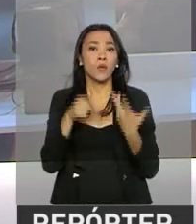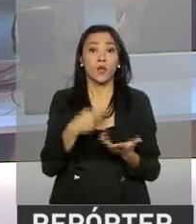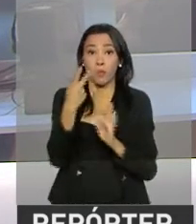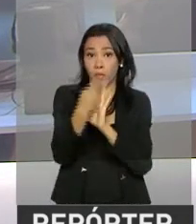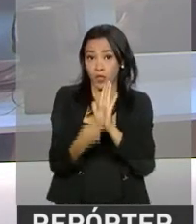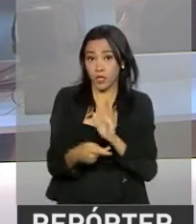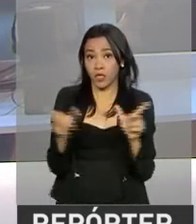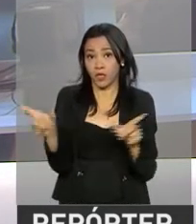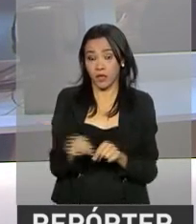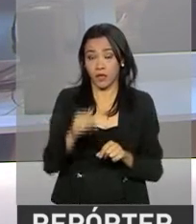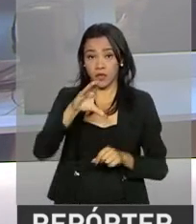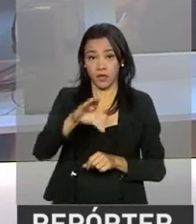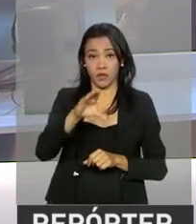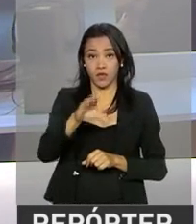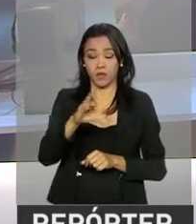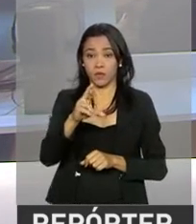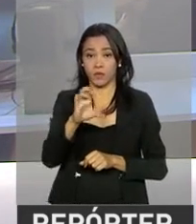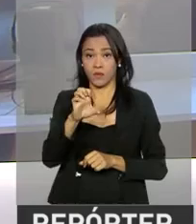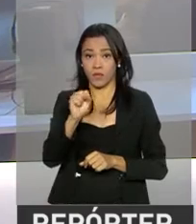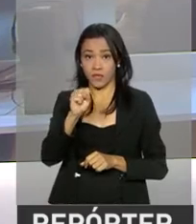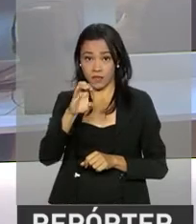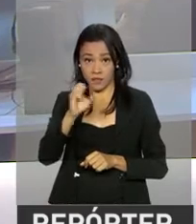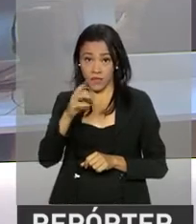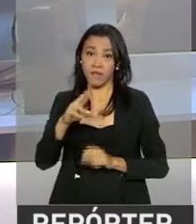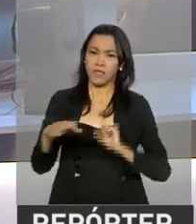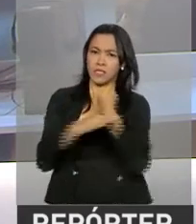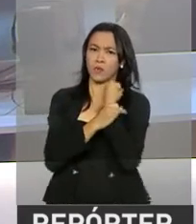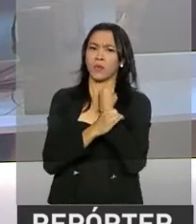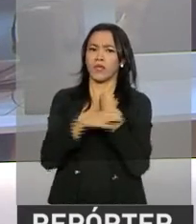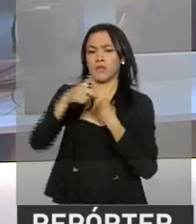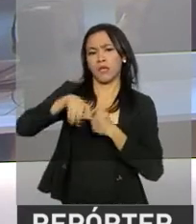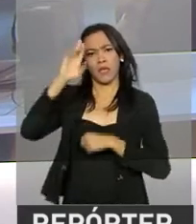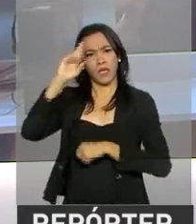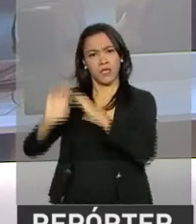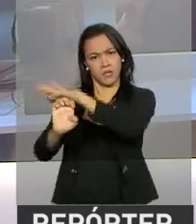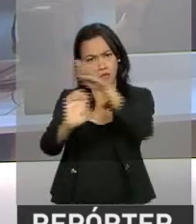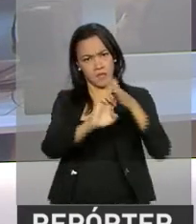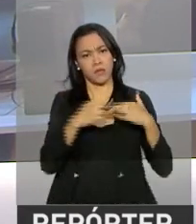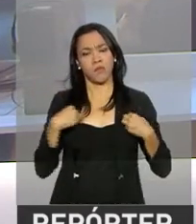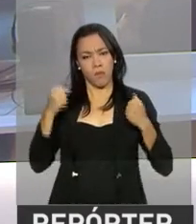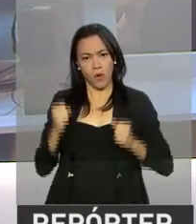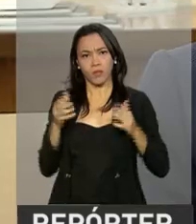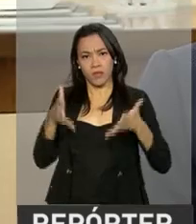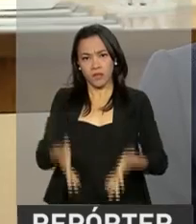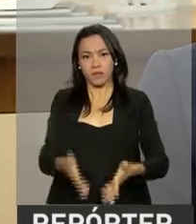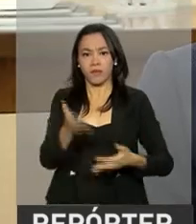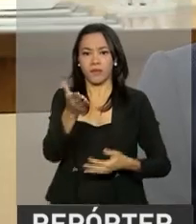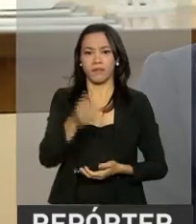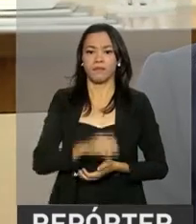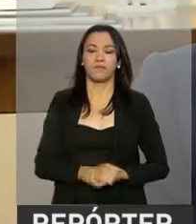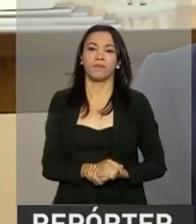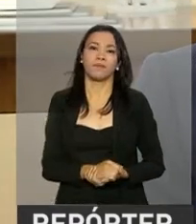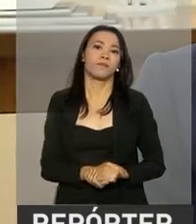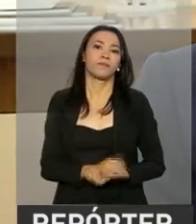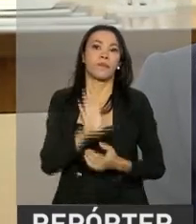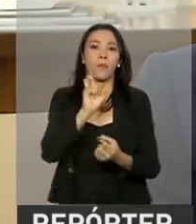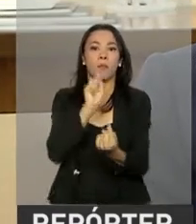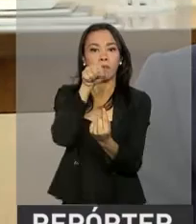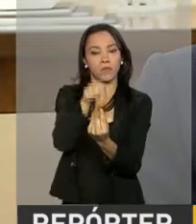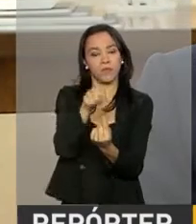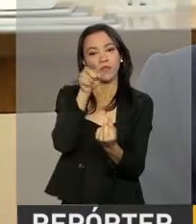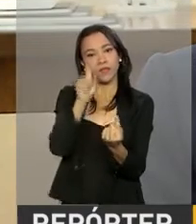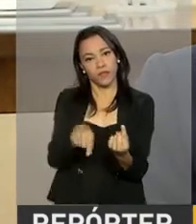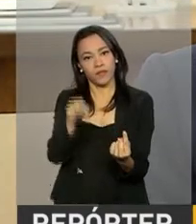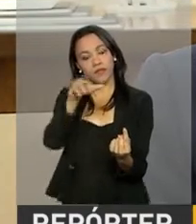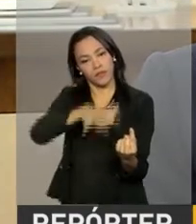o Projeto Crescer para oferecer segurança para que os empresários possam participar das concessões com o objetivo